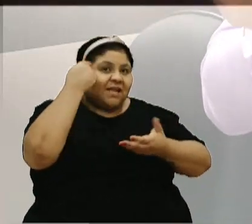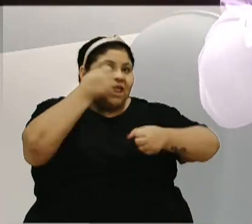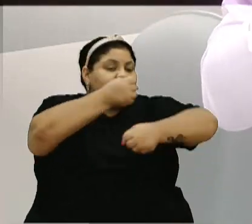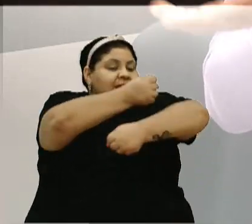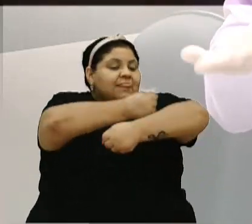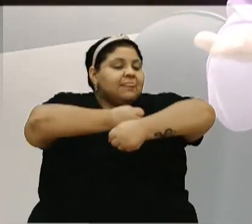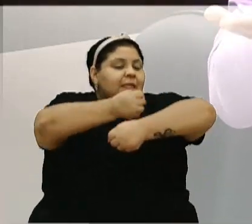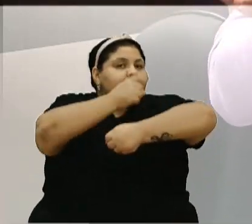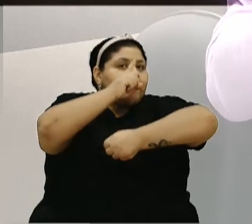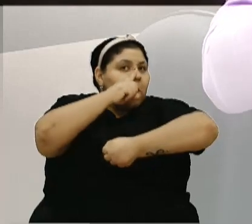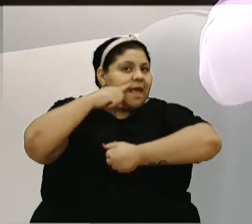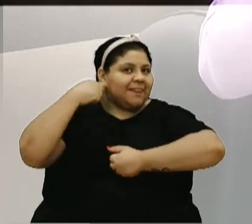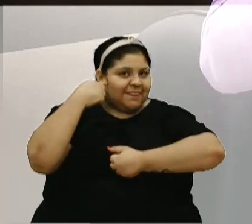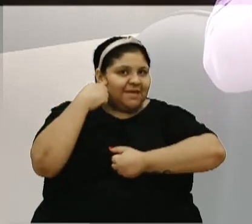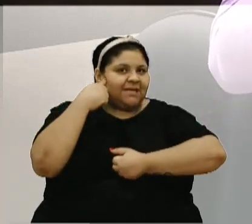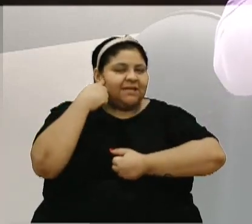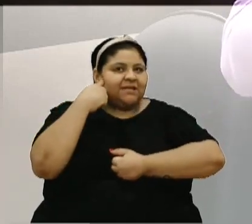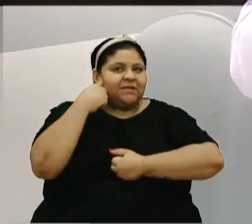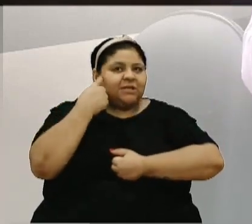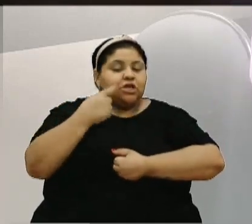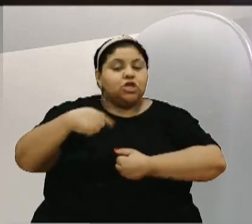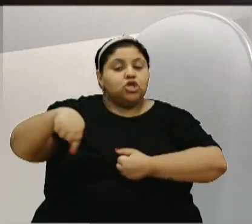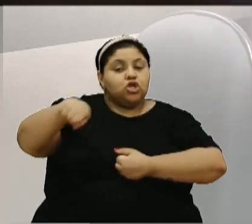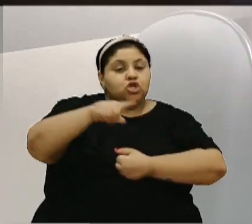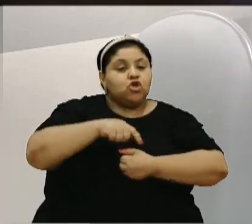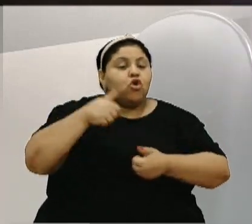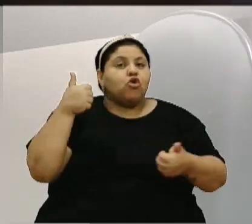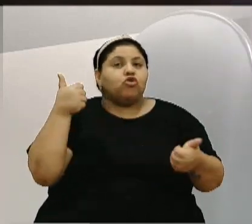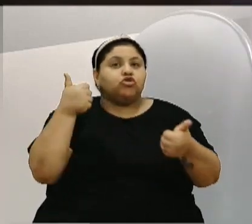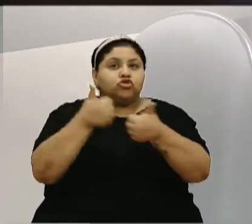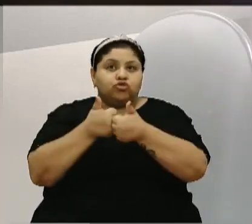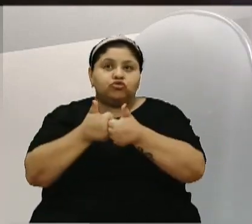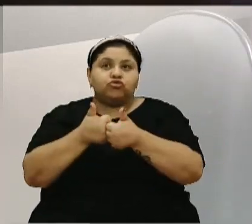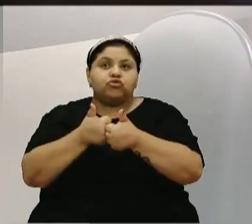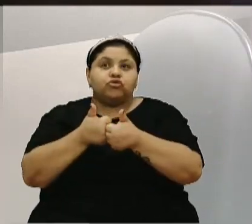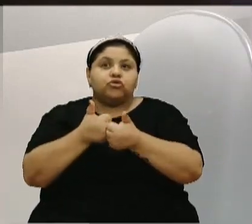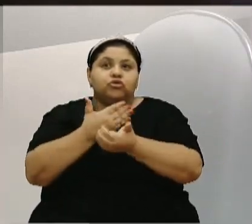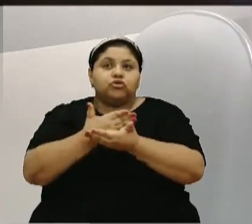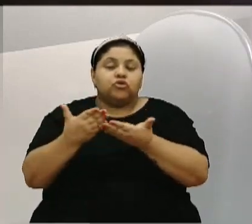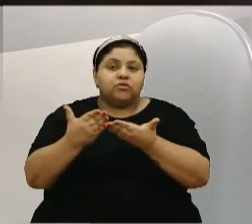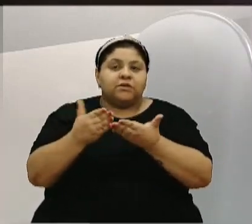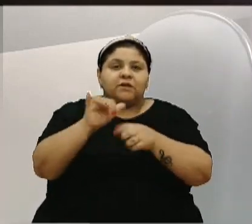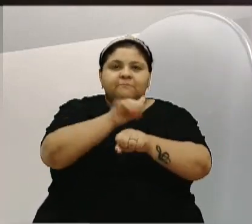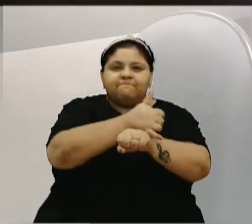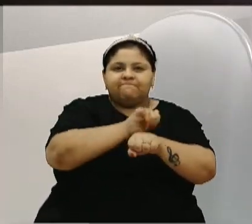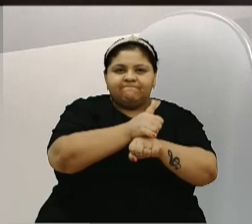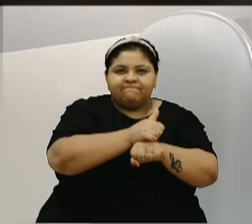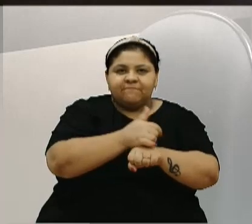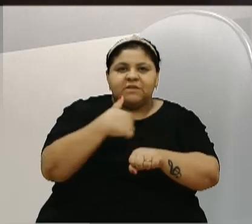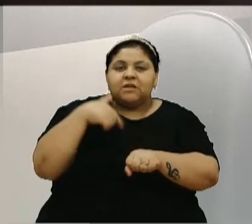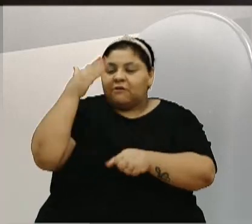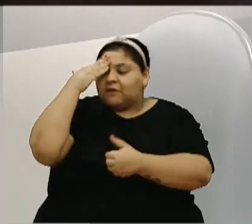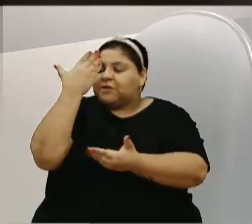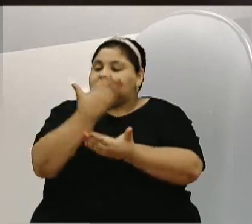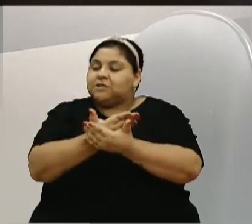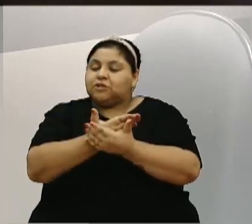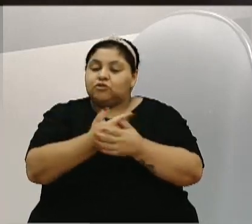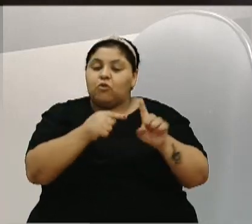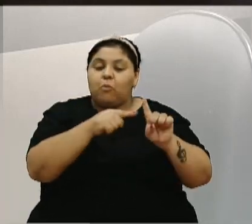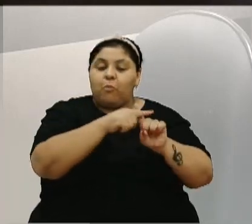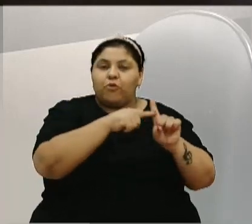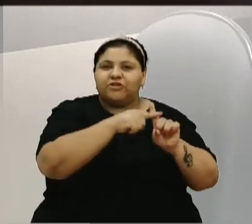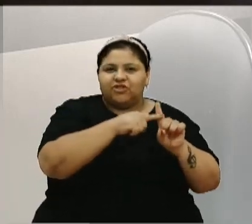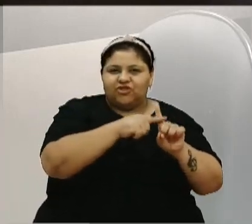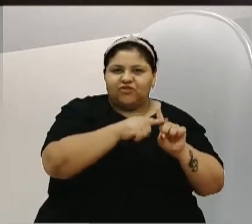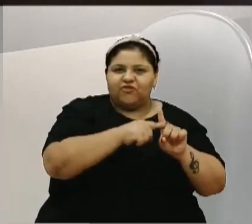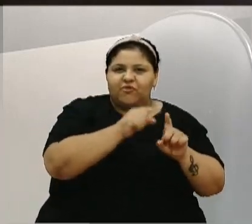que nós juntos colocamos ela ali dentro. Então, eu acredito que vai ser muito positivo para a nossa cidade. A senhora me